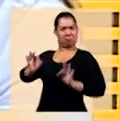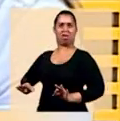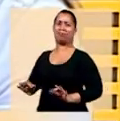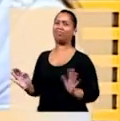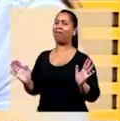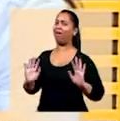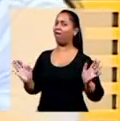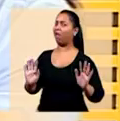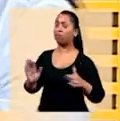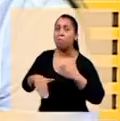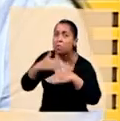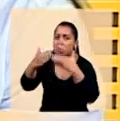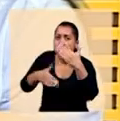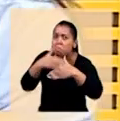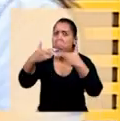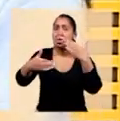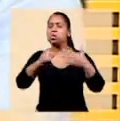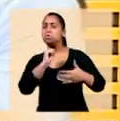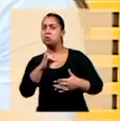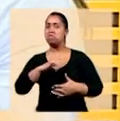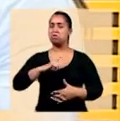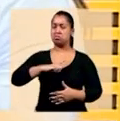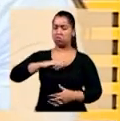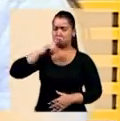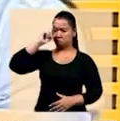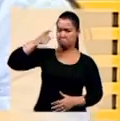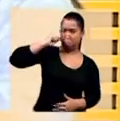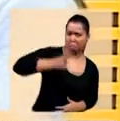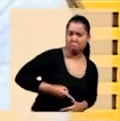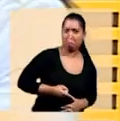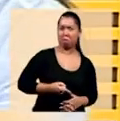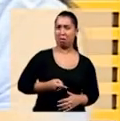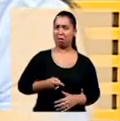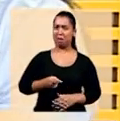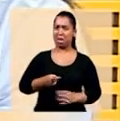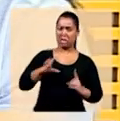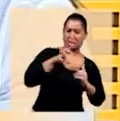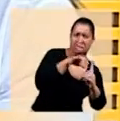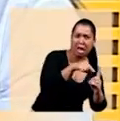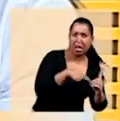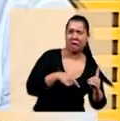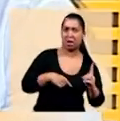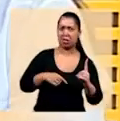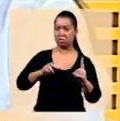é? Você não produz mais se você está sendo coagido, se você está sendo